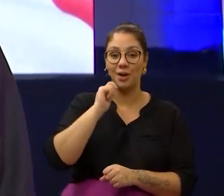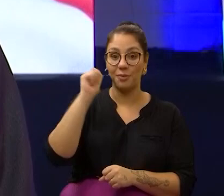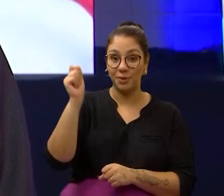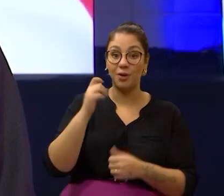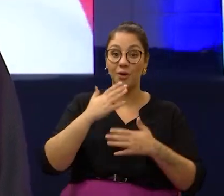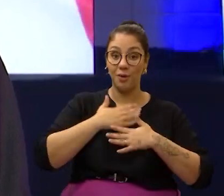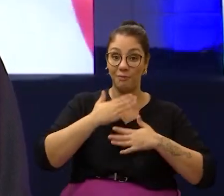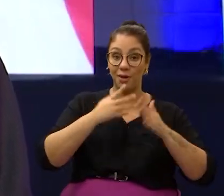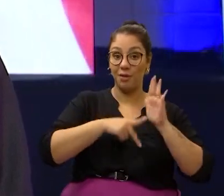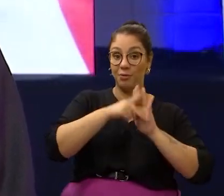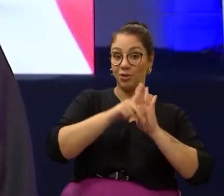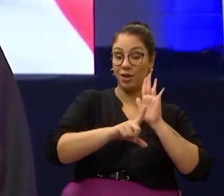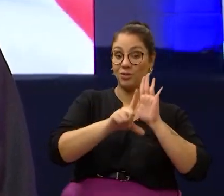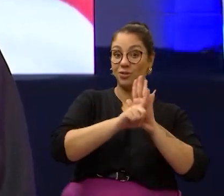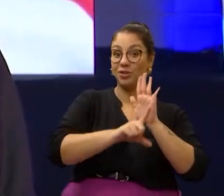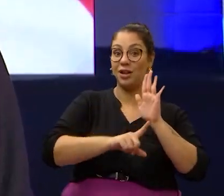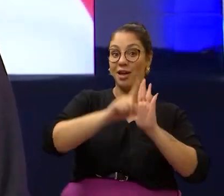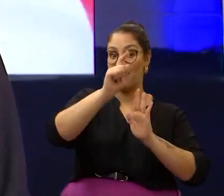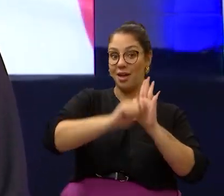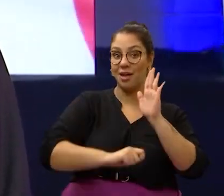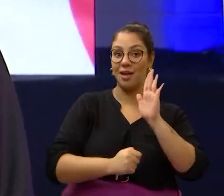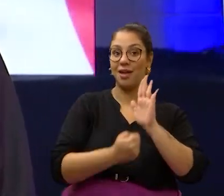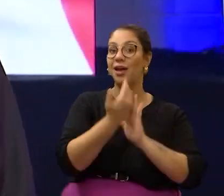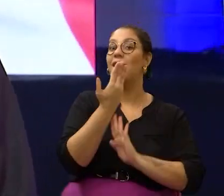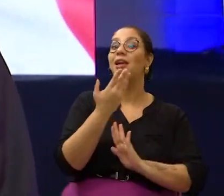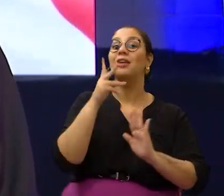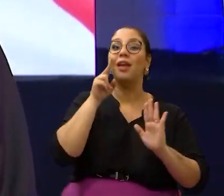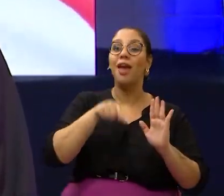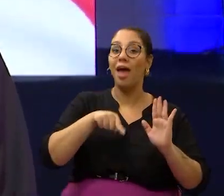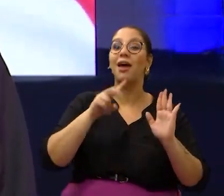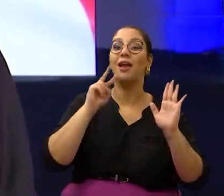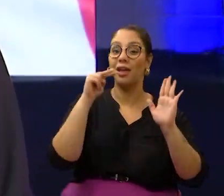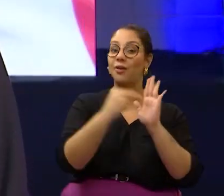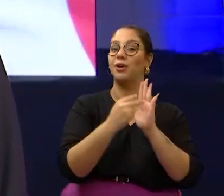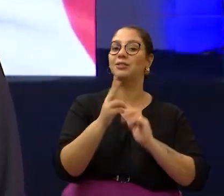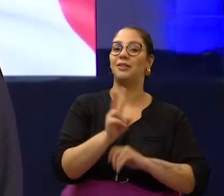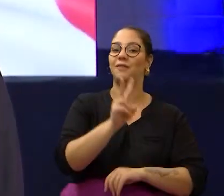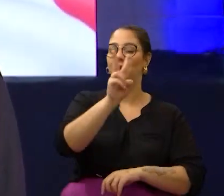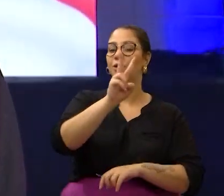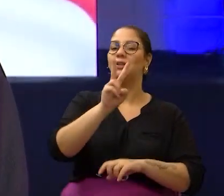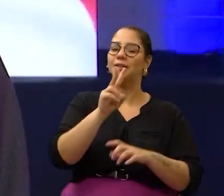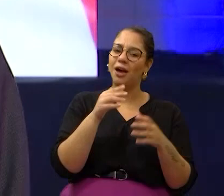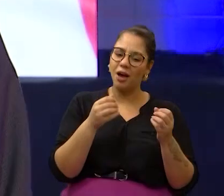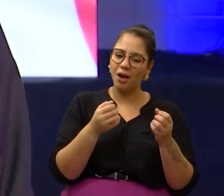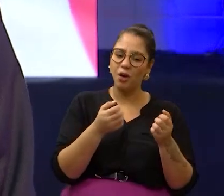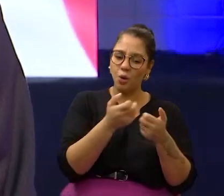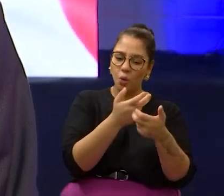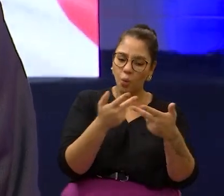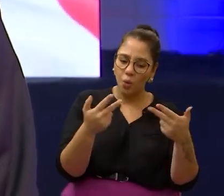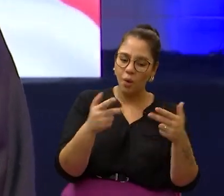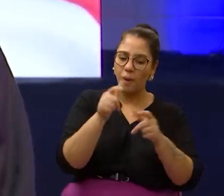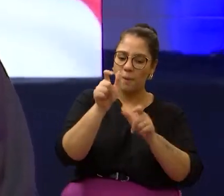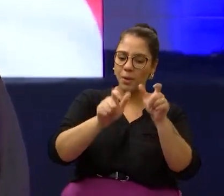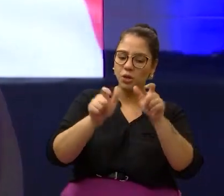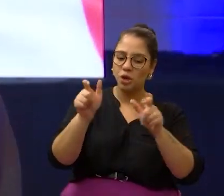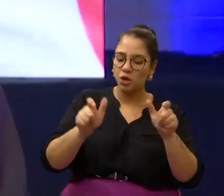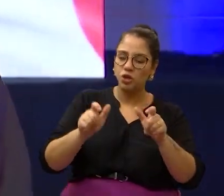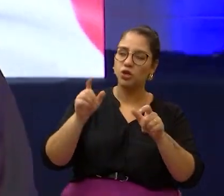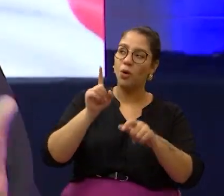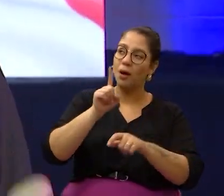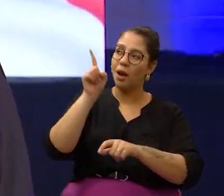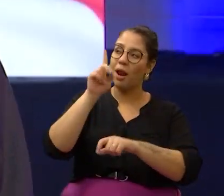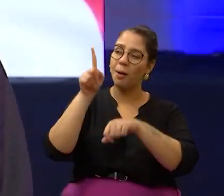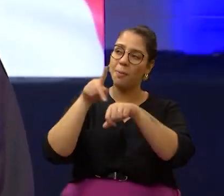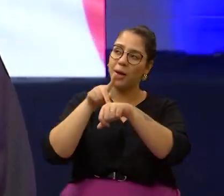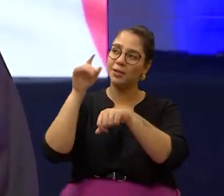autoria, exatamente com a intenção de reconhecer e valorizar a contribuição que os imigrantes